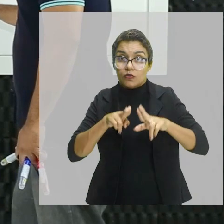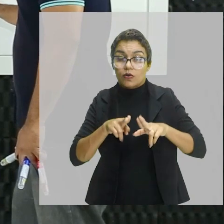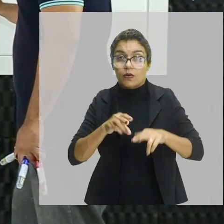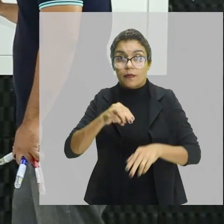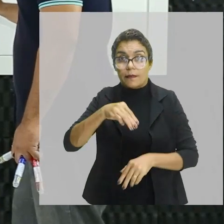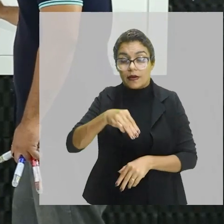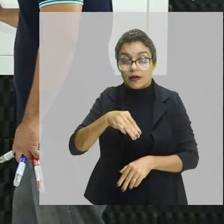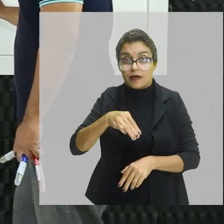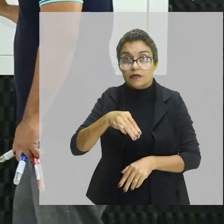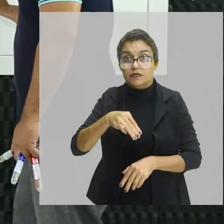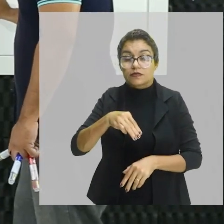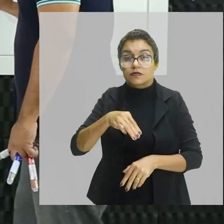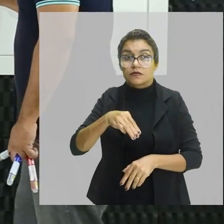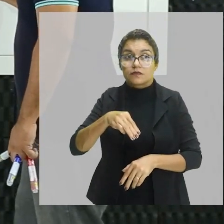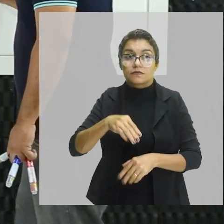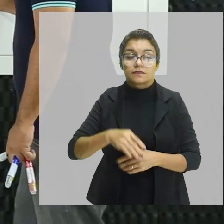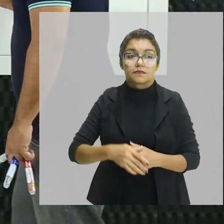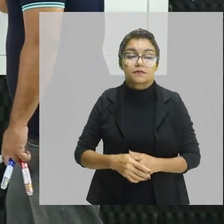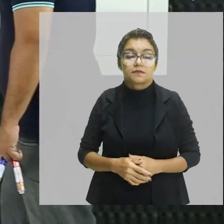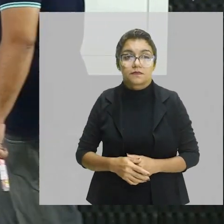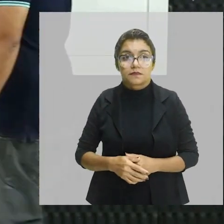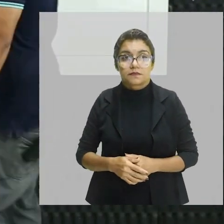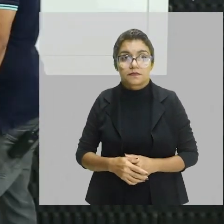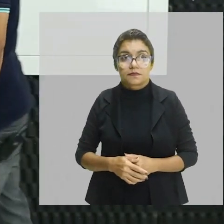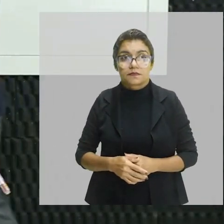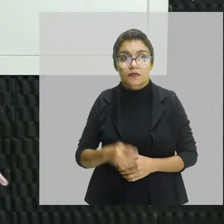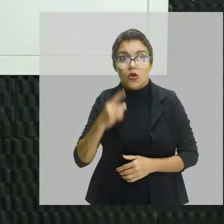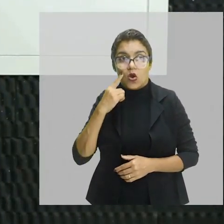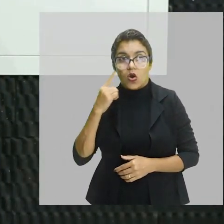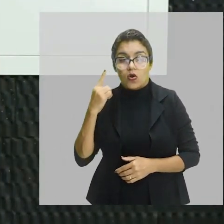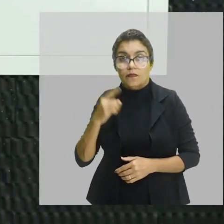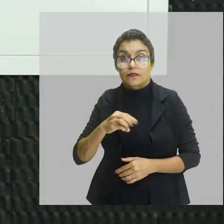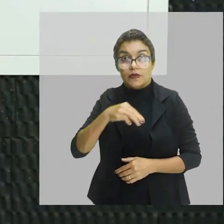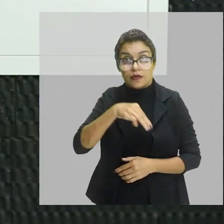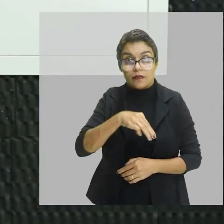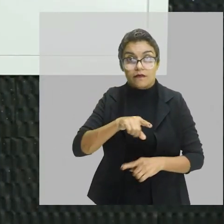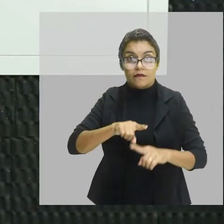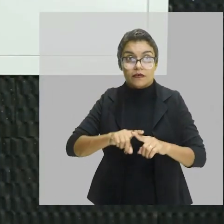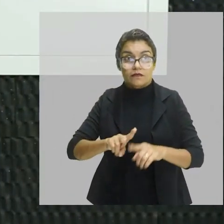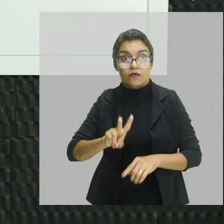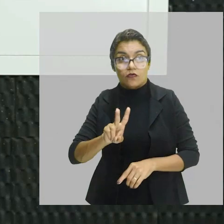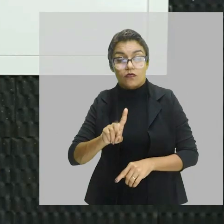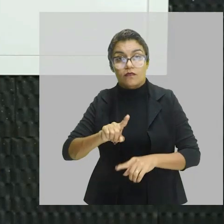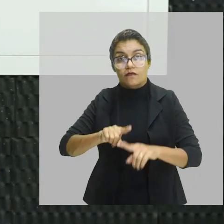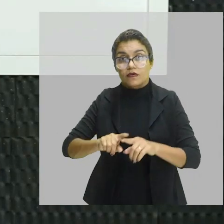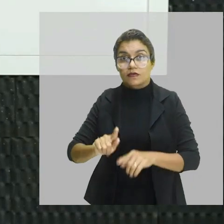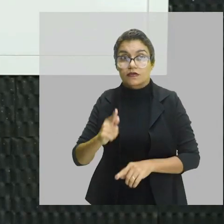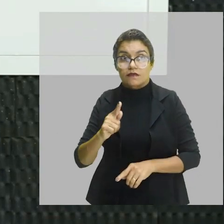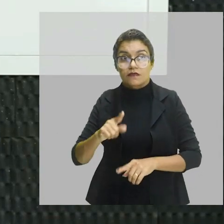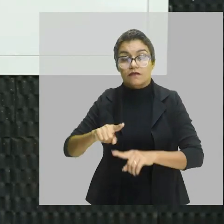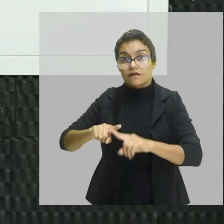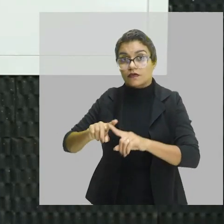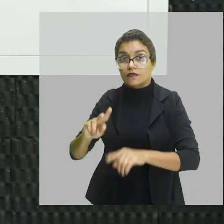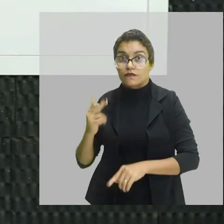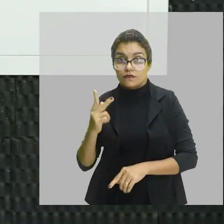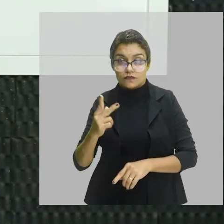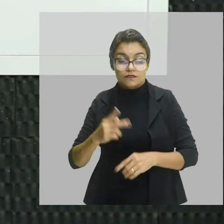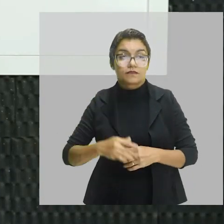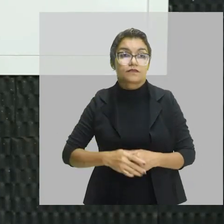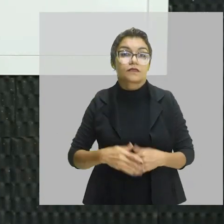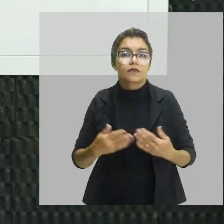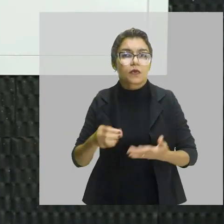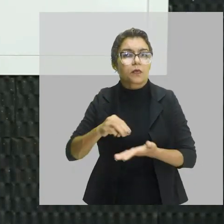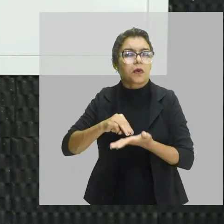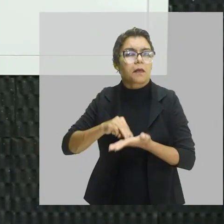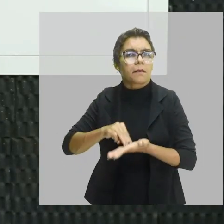densidade vezes o volume, gravidade e altura, tá certo? Gravidade e altura. Então, essa massa